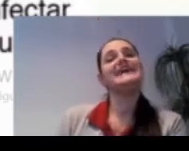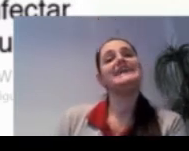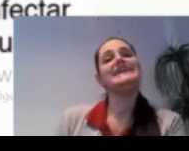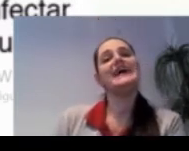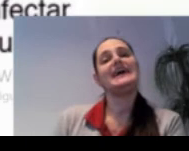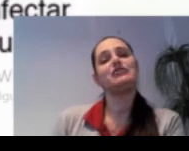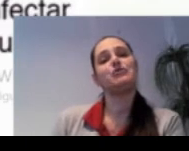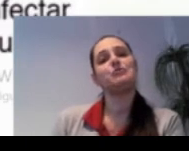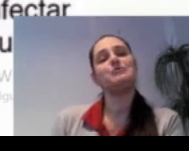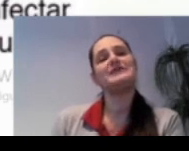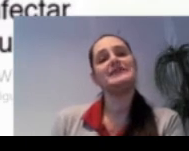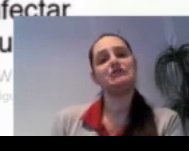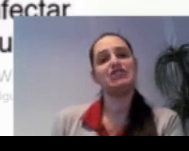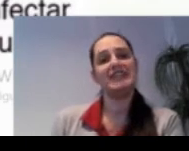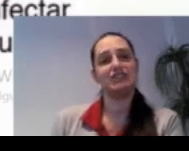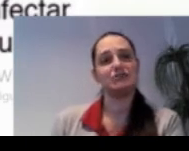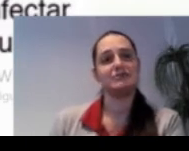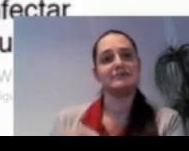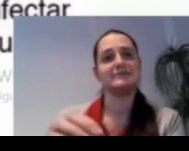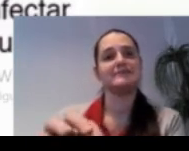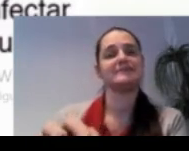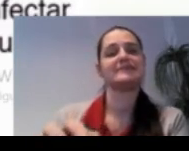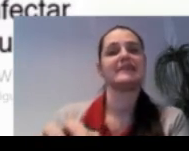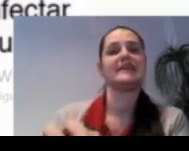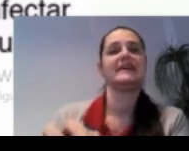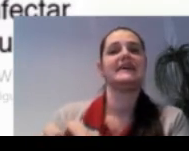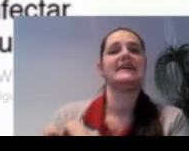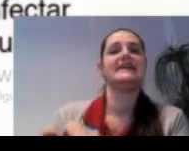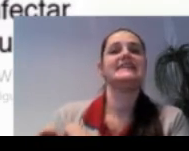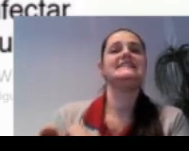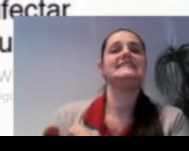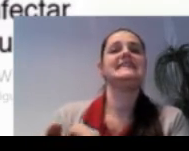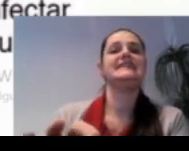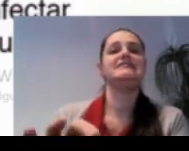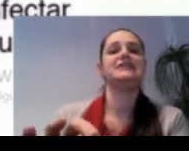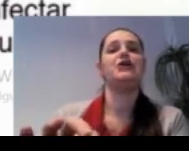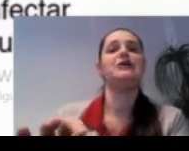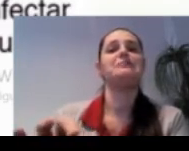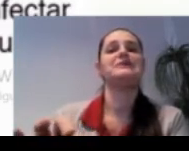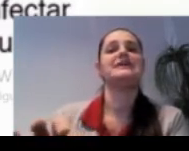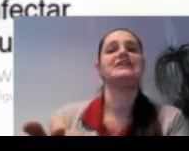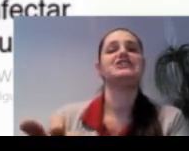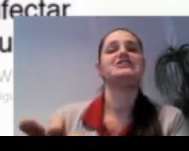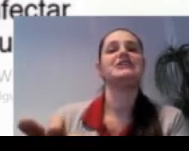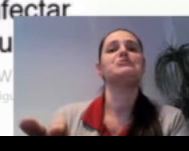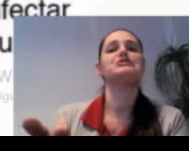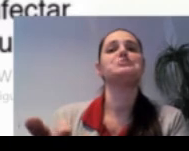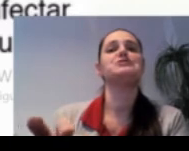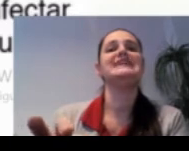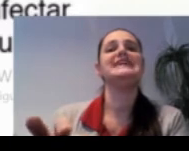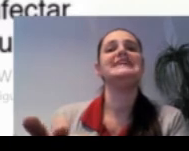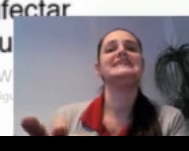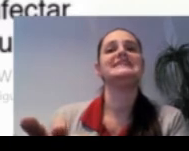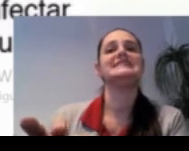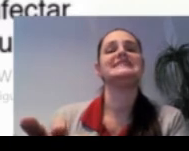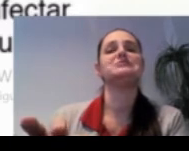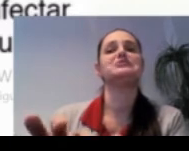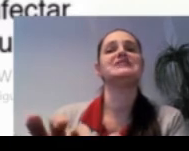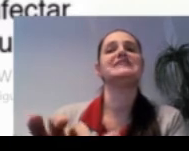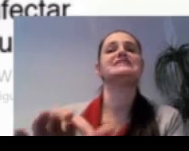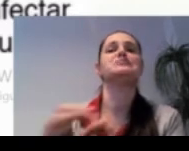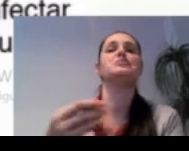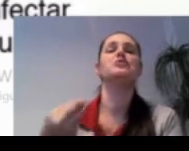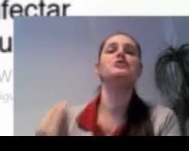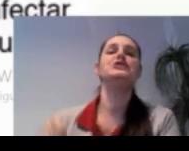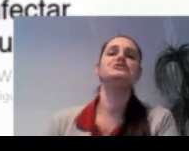o RNA como material genético. Nesse envelope, a gente tem algumas proteínas, e